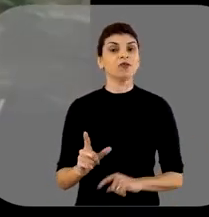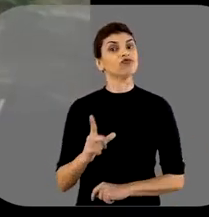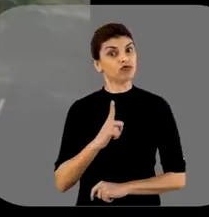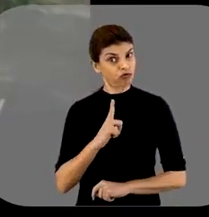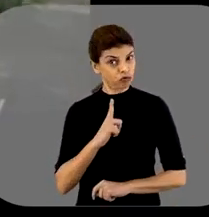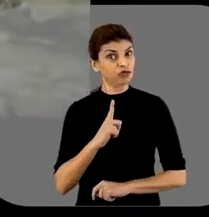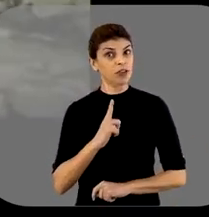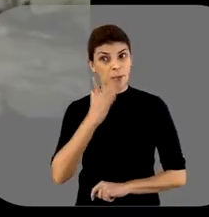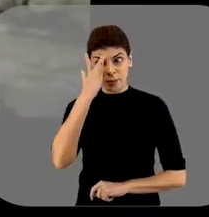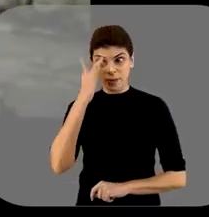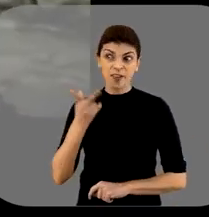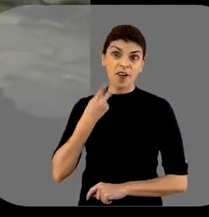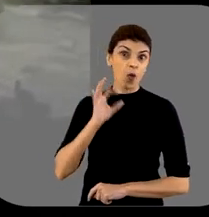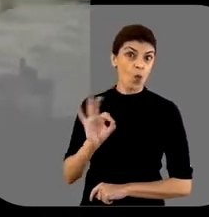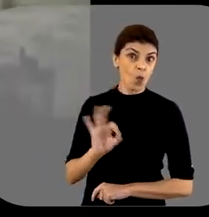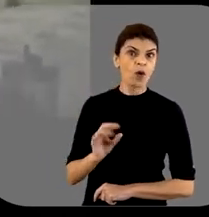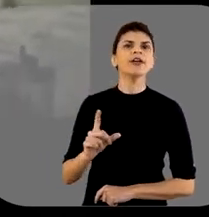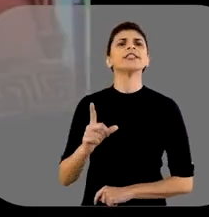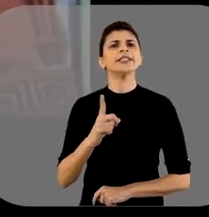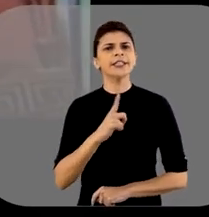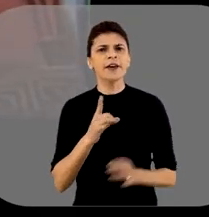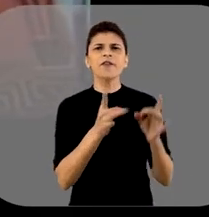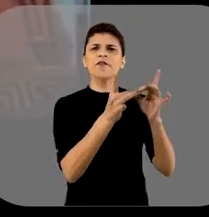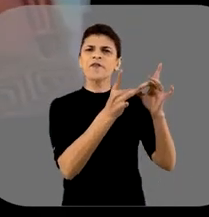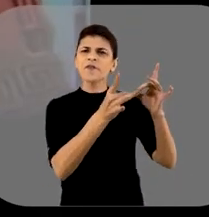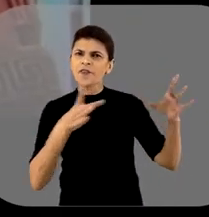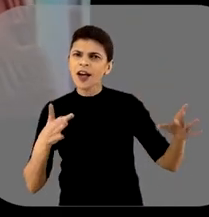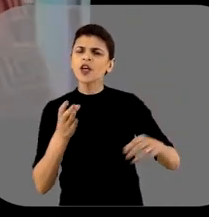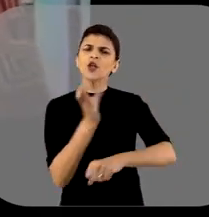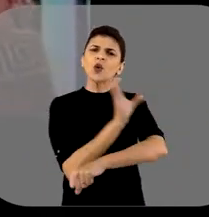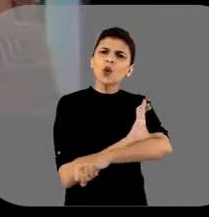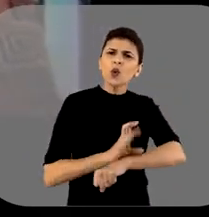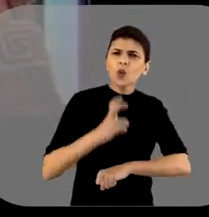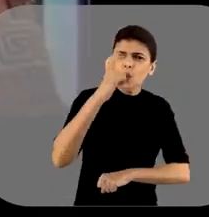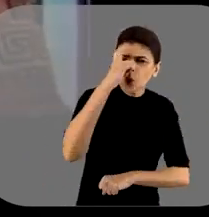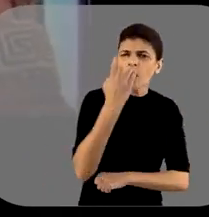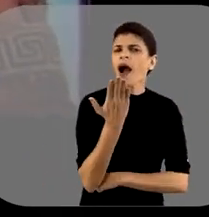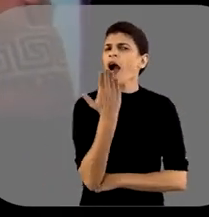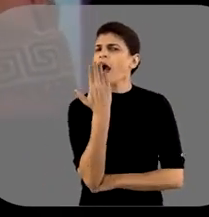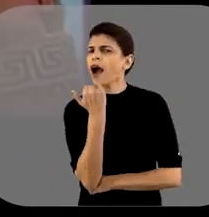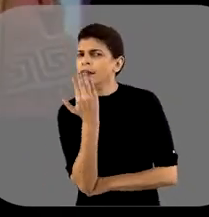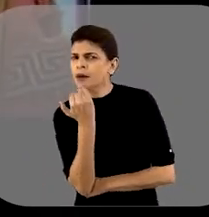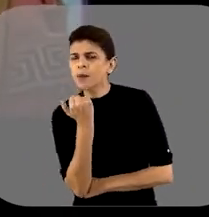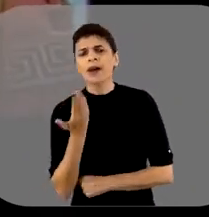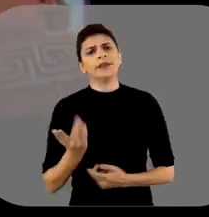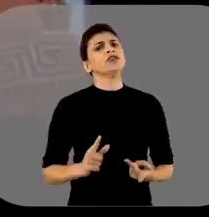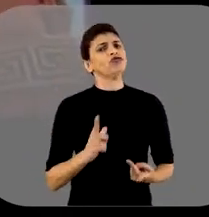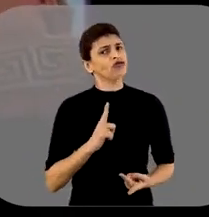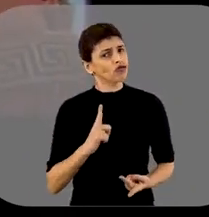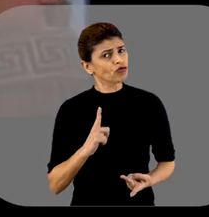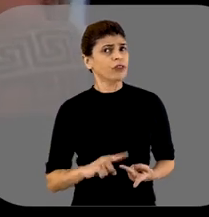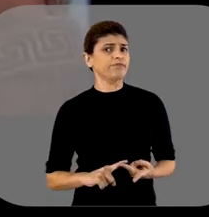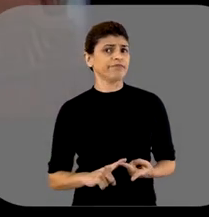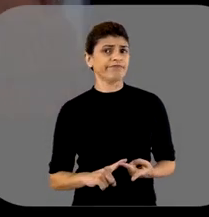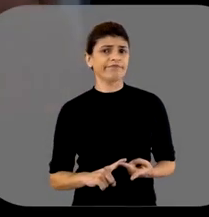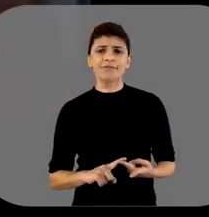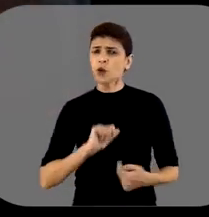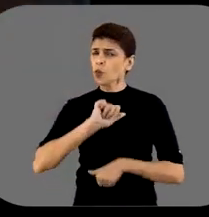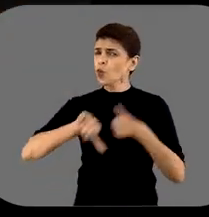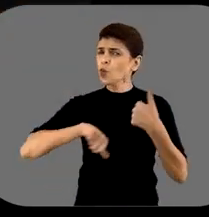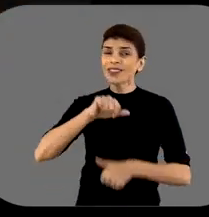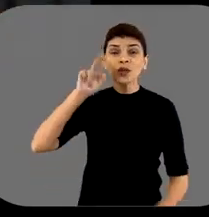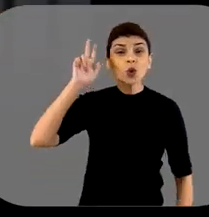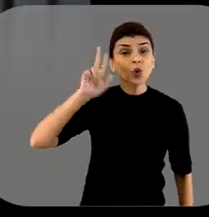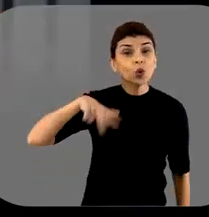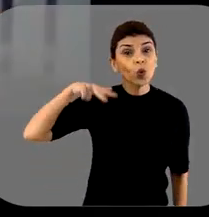Tem ainda. Tem flecha, tem cultura, tem alimentação. Nunca